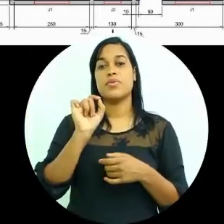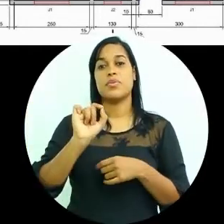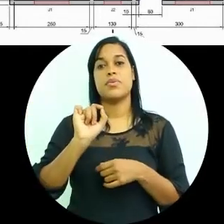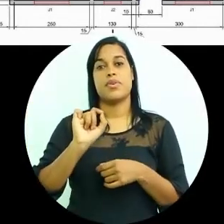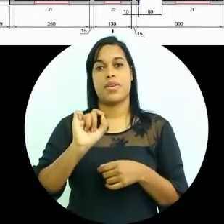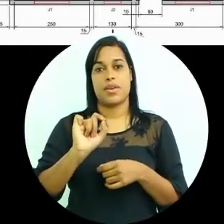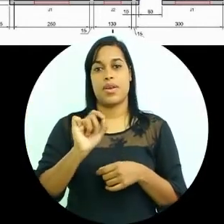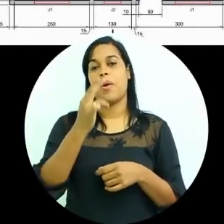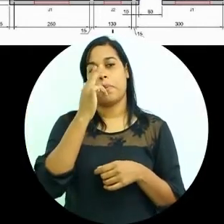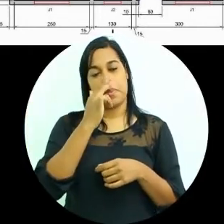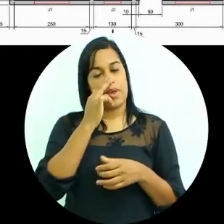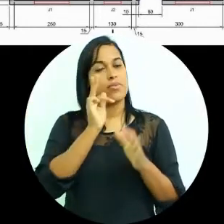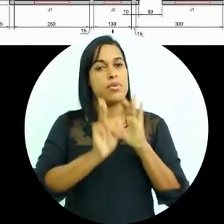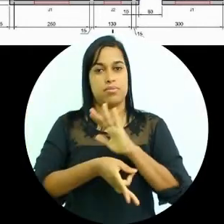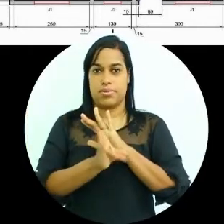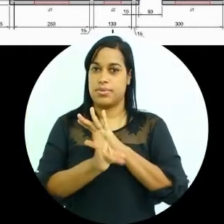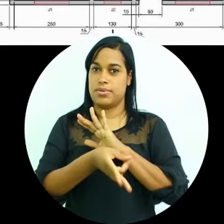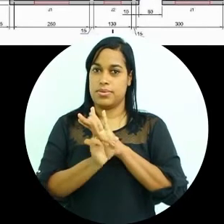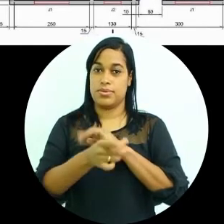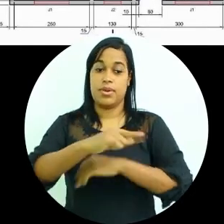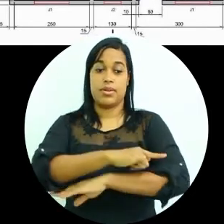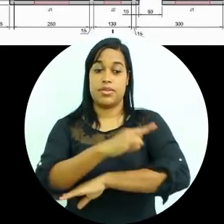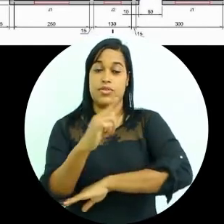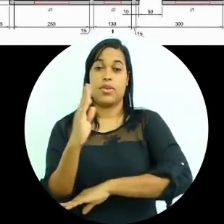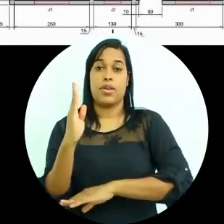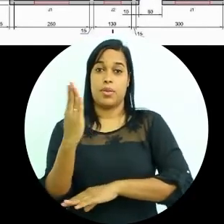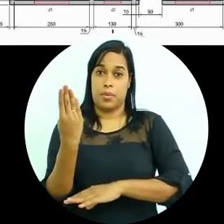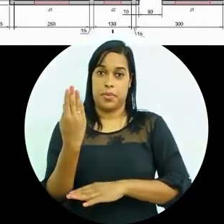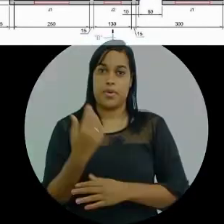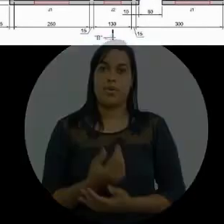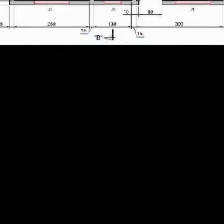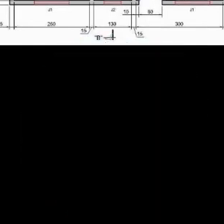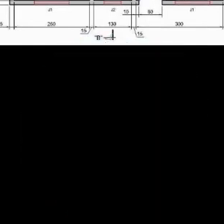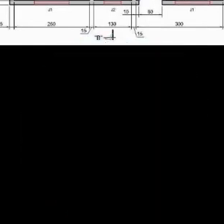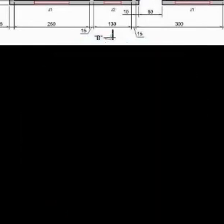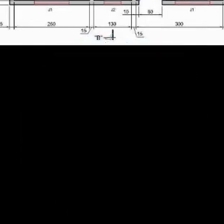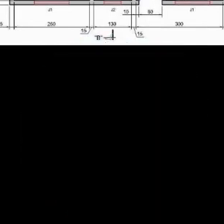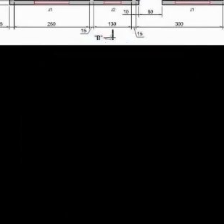E agora nós vamos fazer o mesmo procedimento à janela do banheiro.